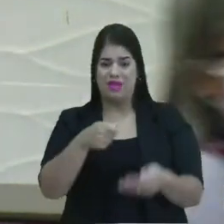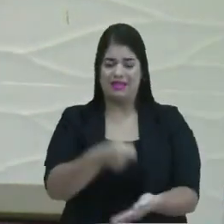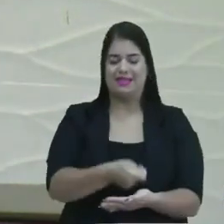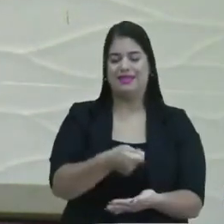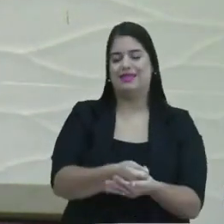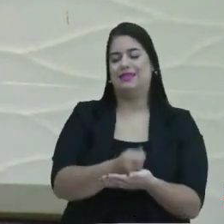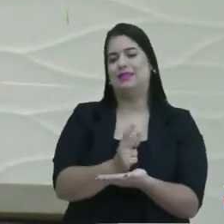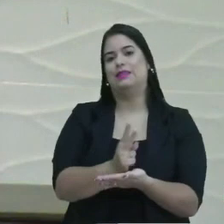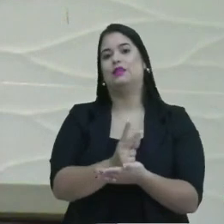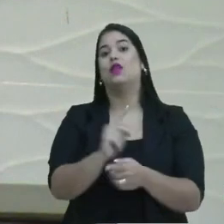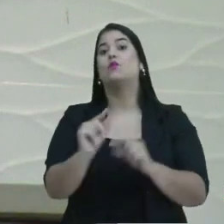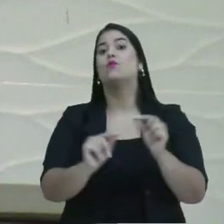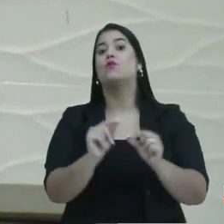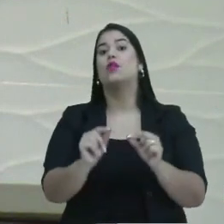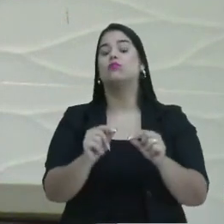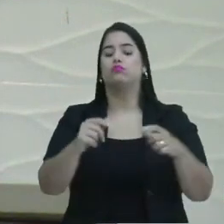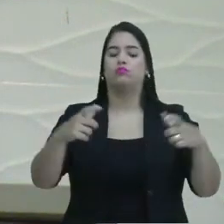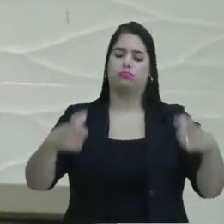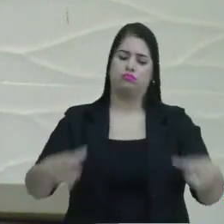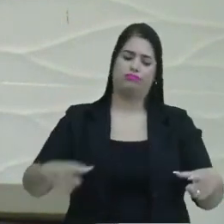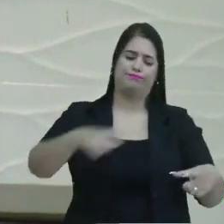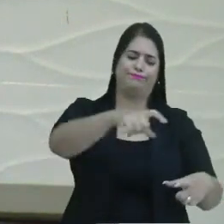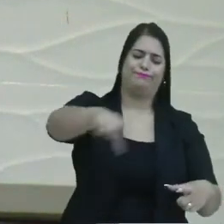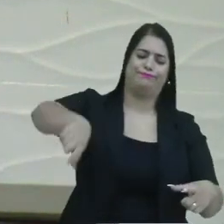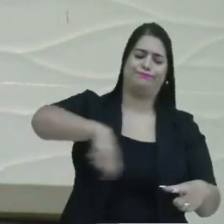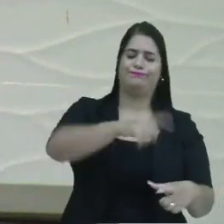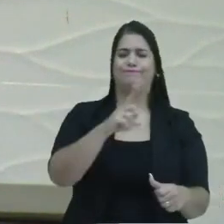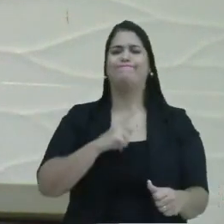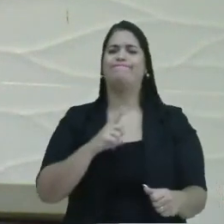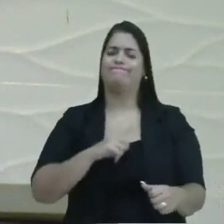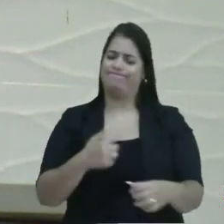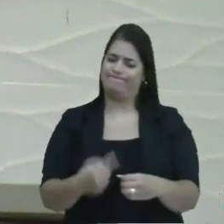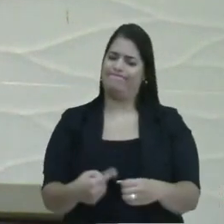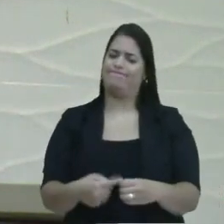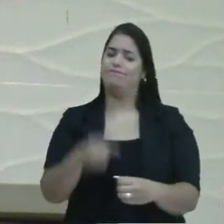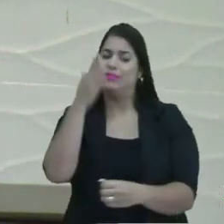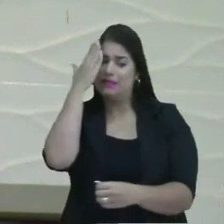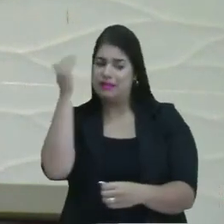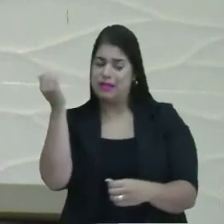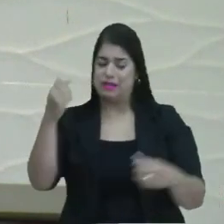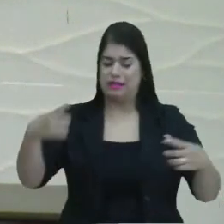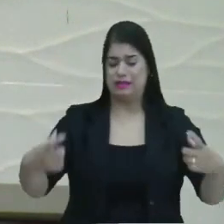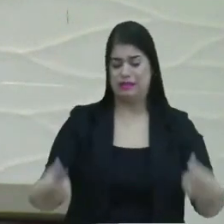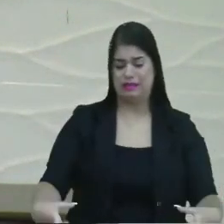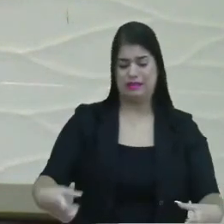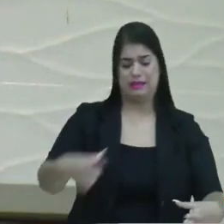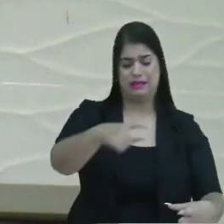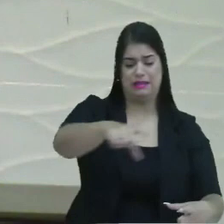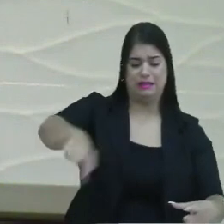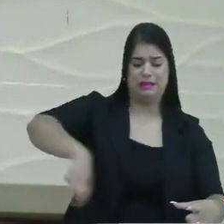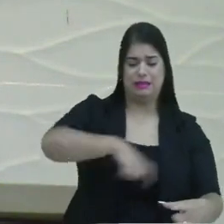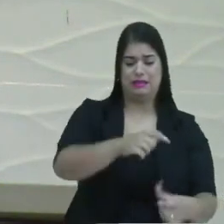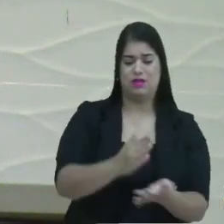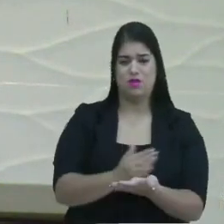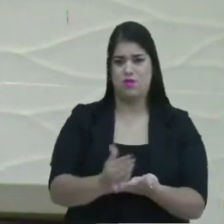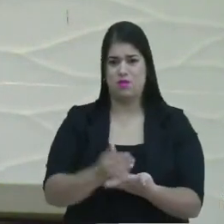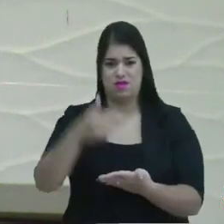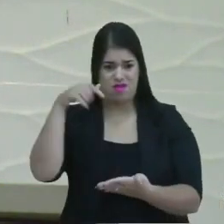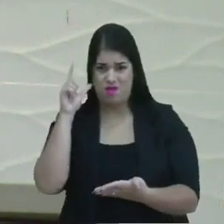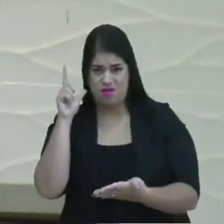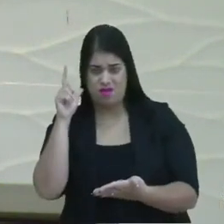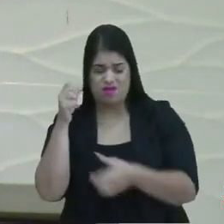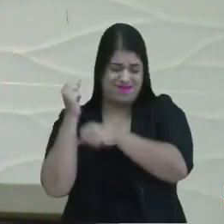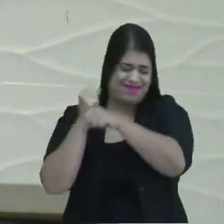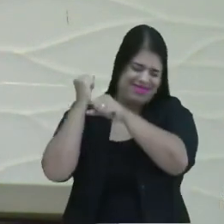é a questão dos buracos nas nossas cidades. Sabemos também que esses buracos eles não surgiram ontem, há um, dois,